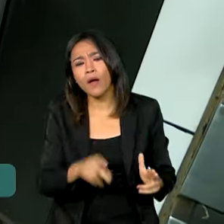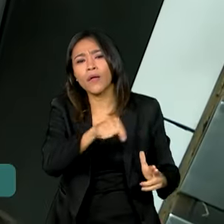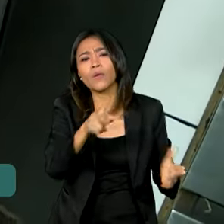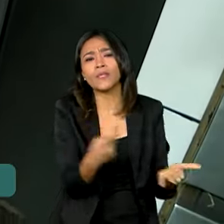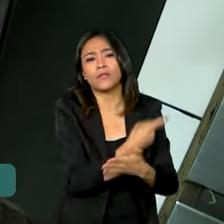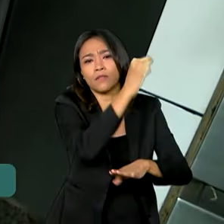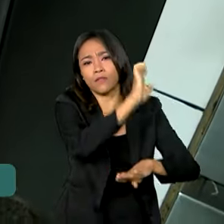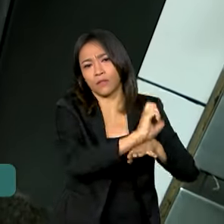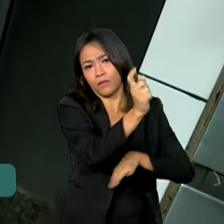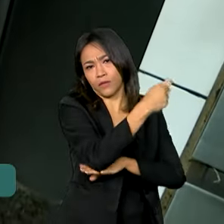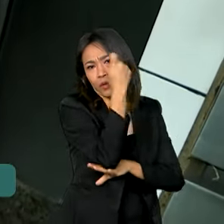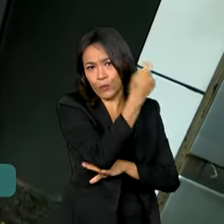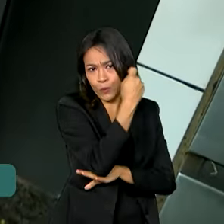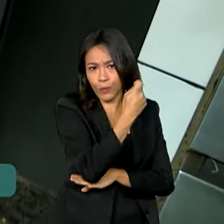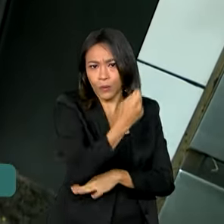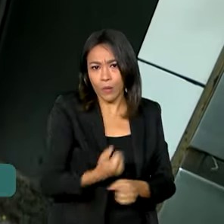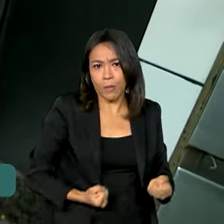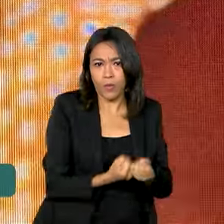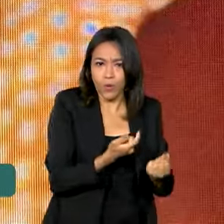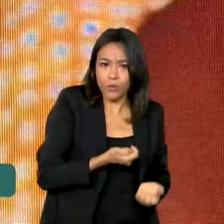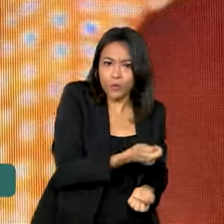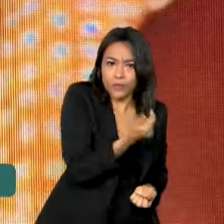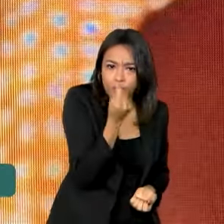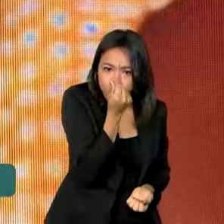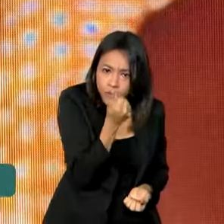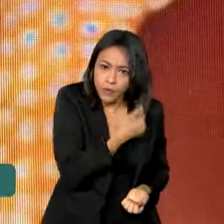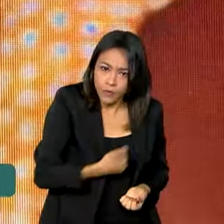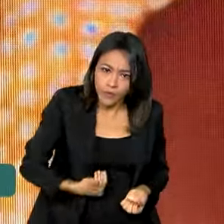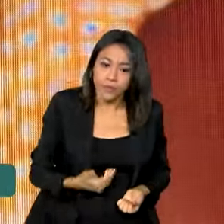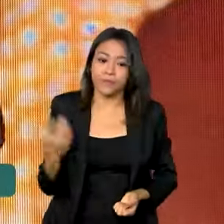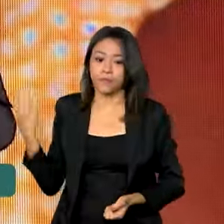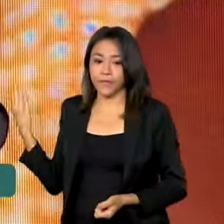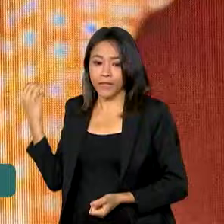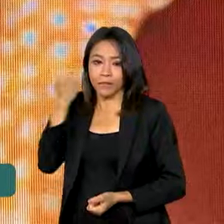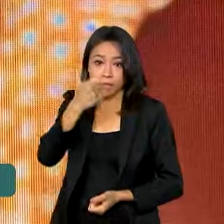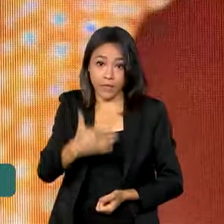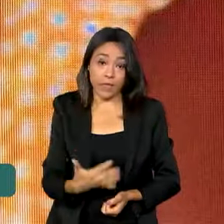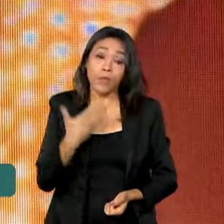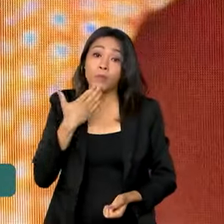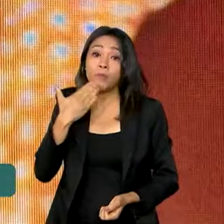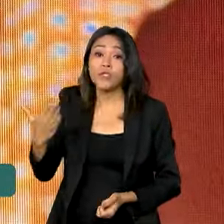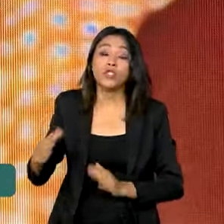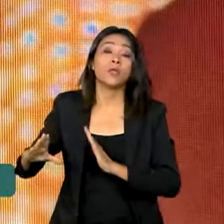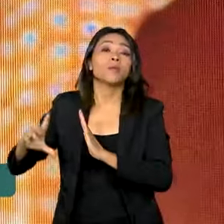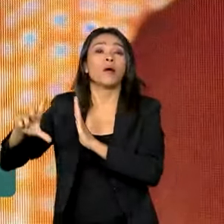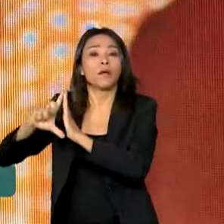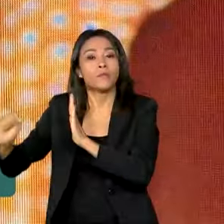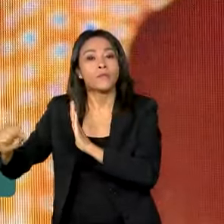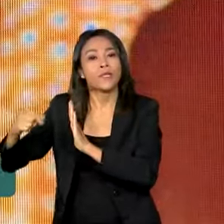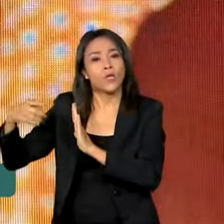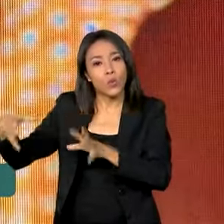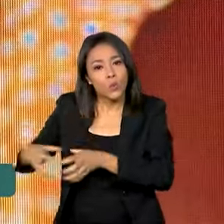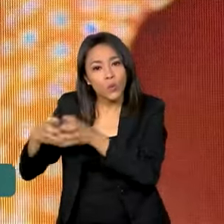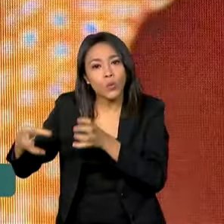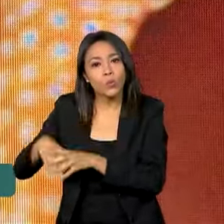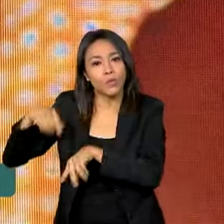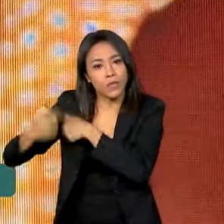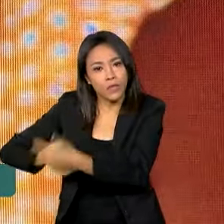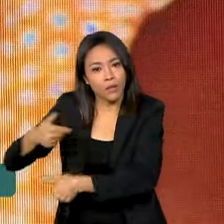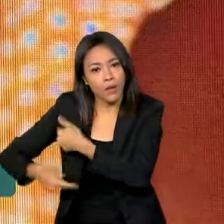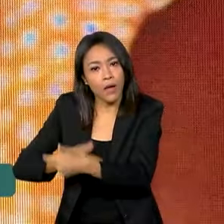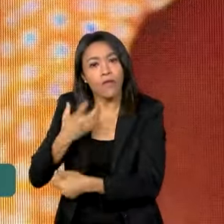pelas enchentes no Rio Grande do Sul. Pedir para a Casa Civil trabalharem, porque nós vamos